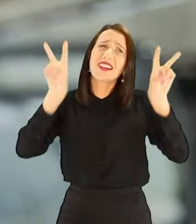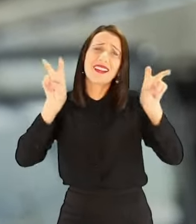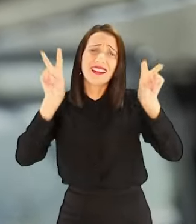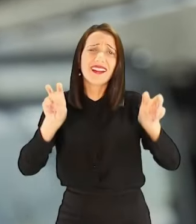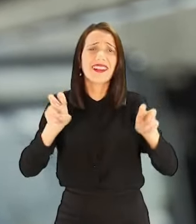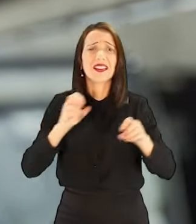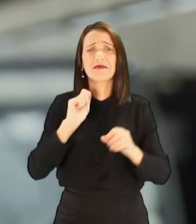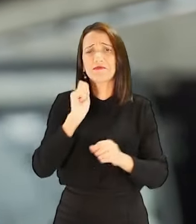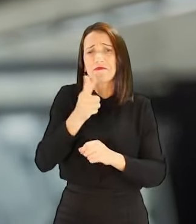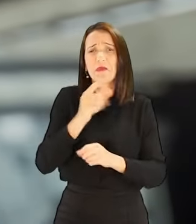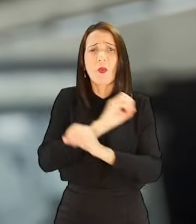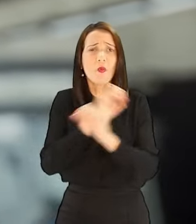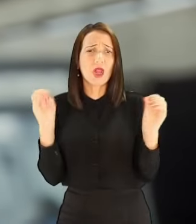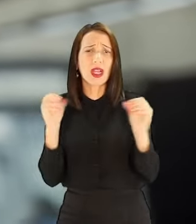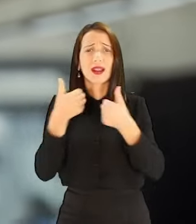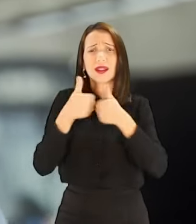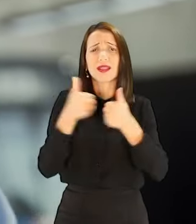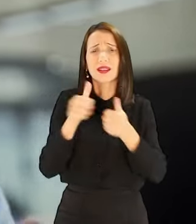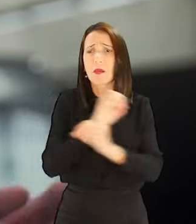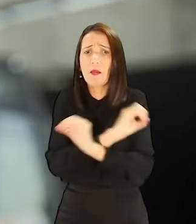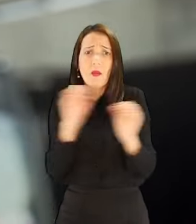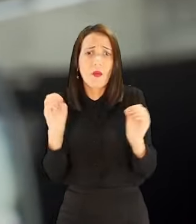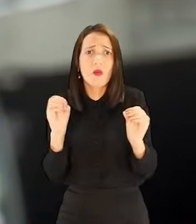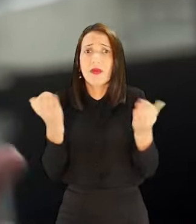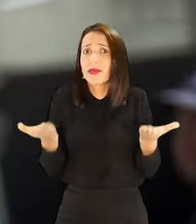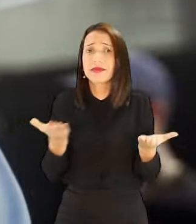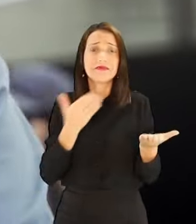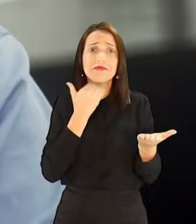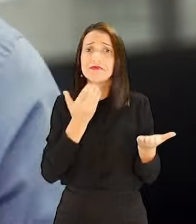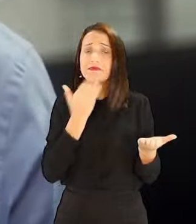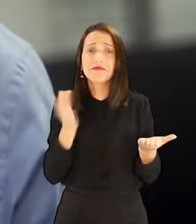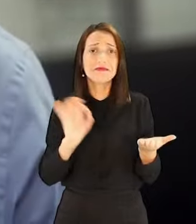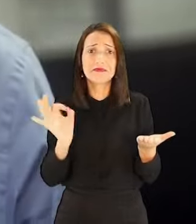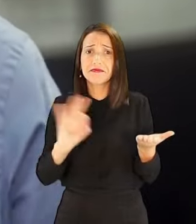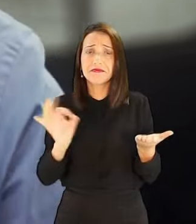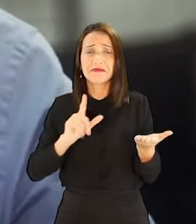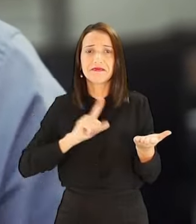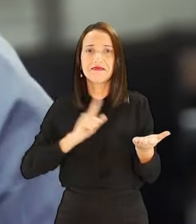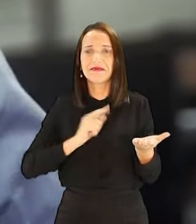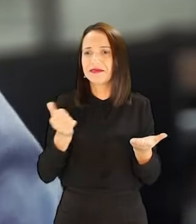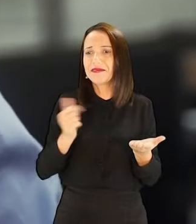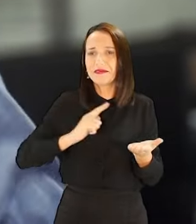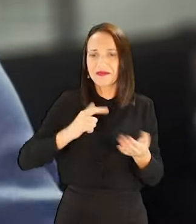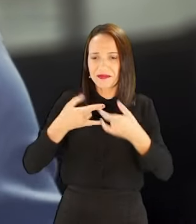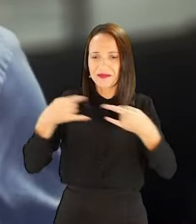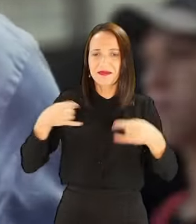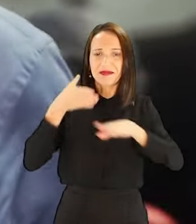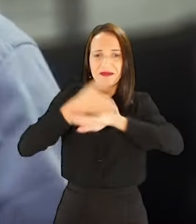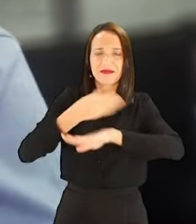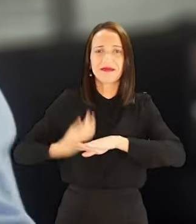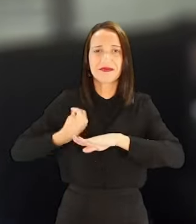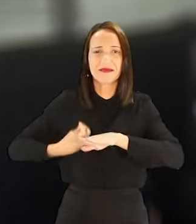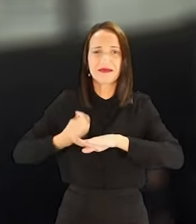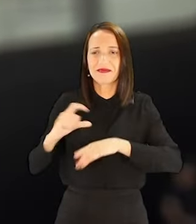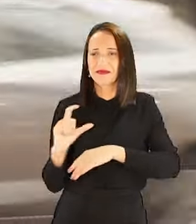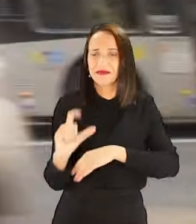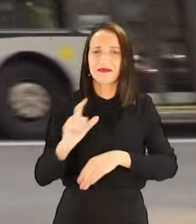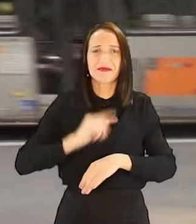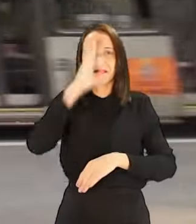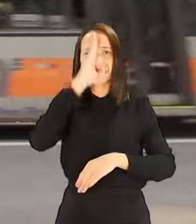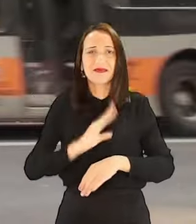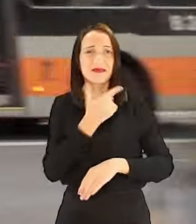tarifa zero com ônibus zero. Porque não adianta nada a passagem ser de graça se quase não tem ônibus na rua para você